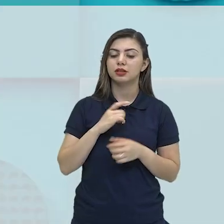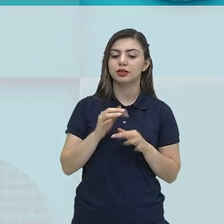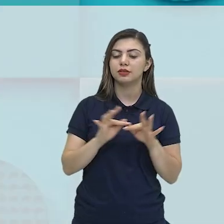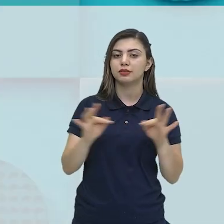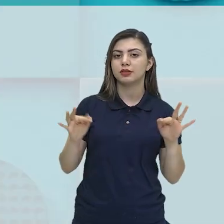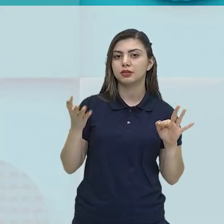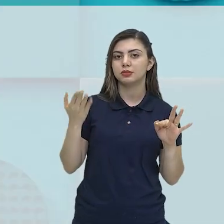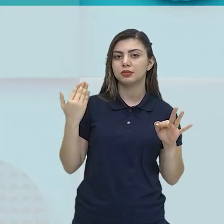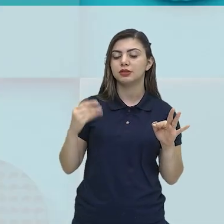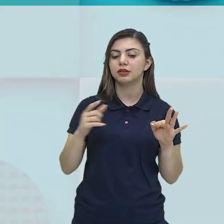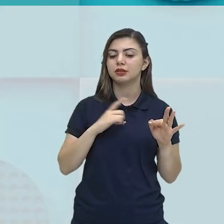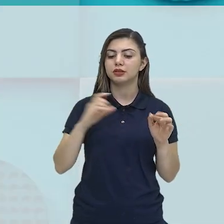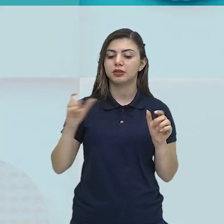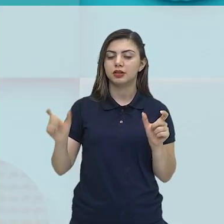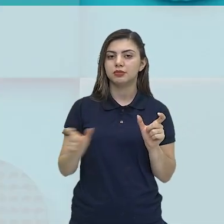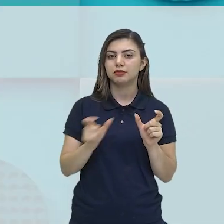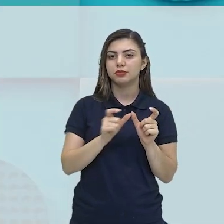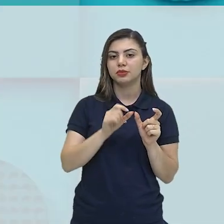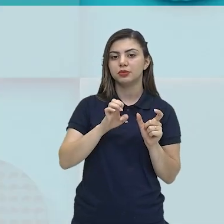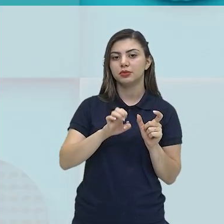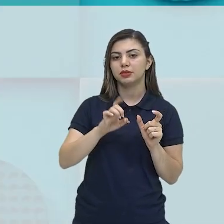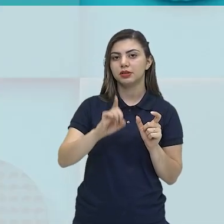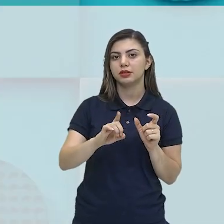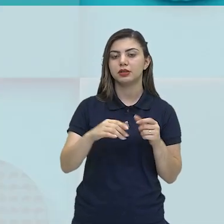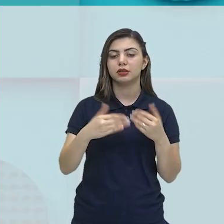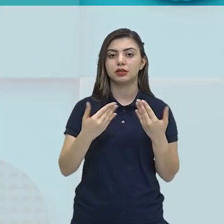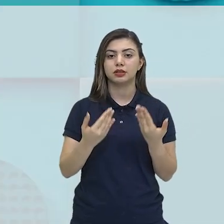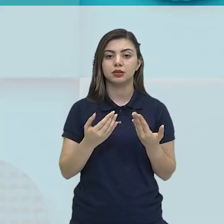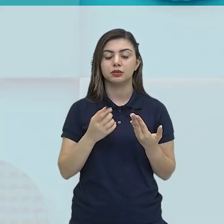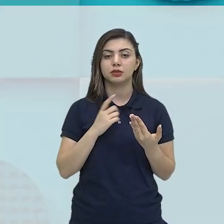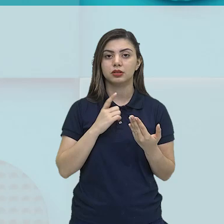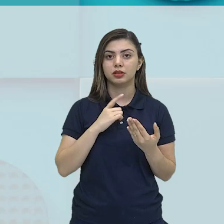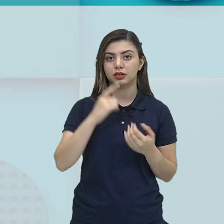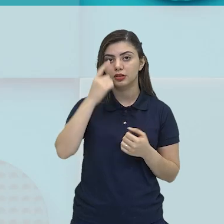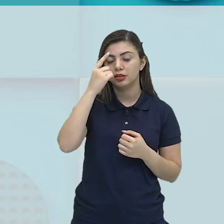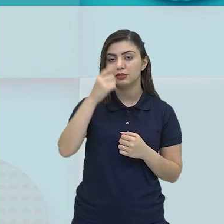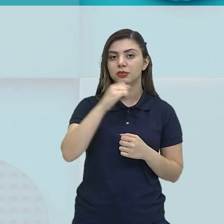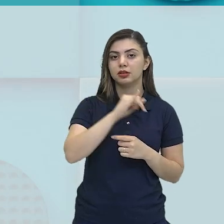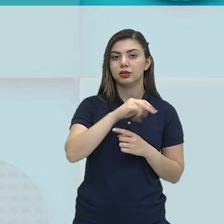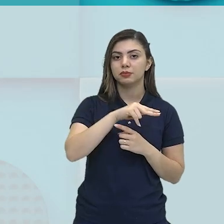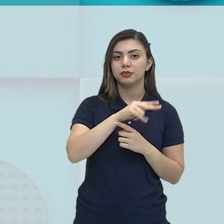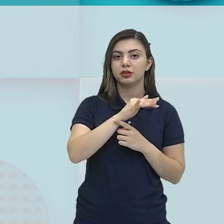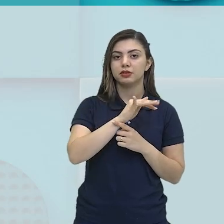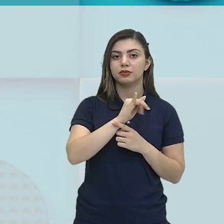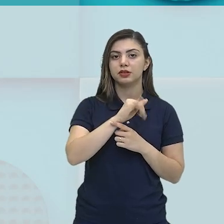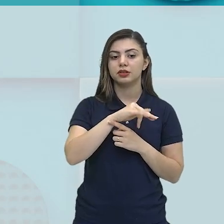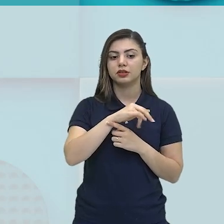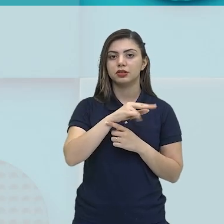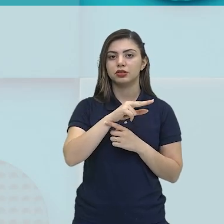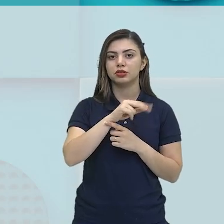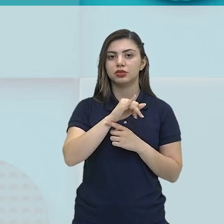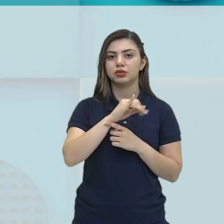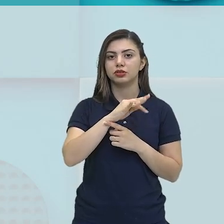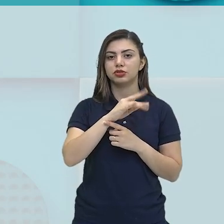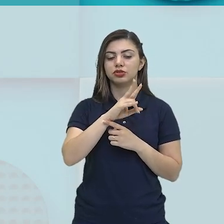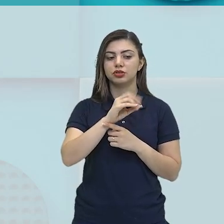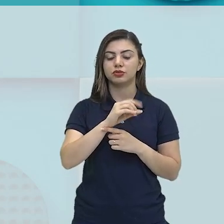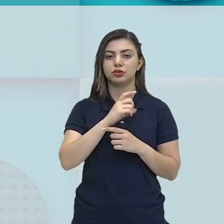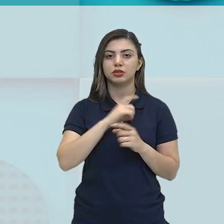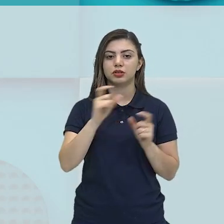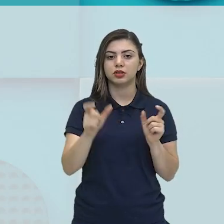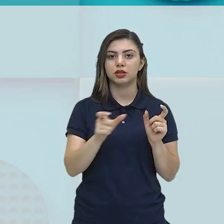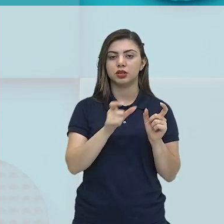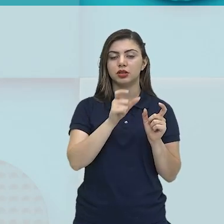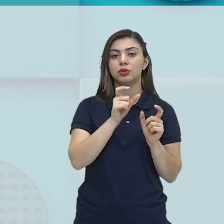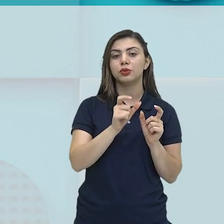o d, né? Então, no infinitivo, ele sempre vem com o to e vem o nome dele normal, sem alteração nenhuma. Mas a